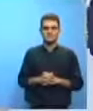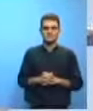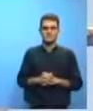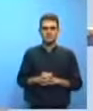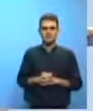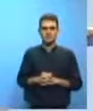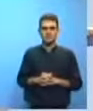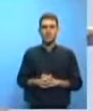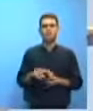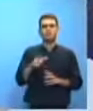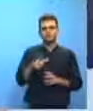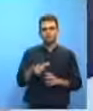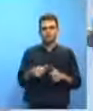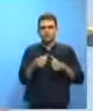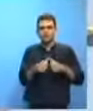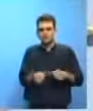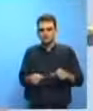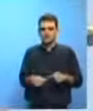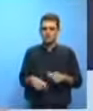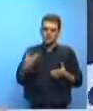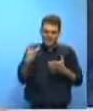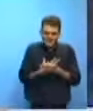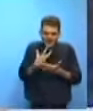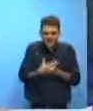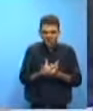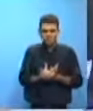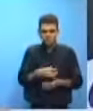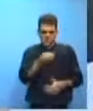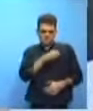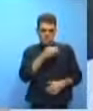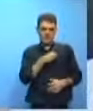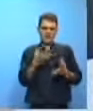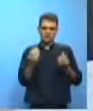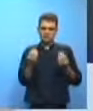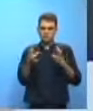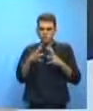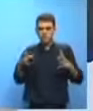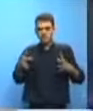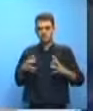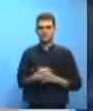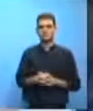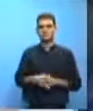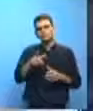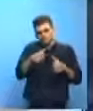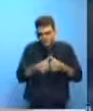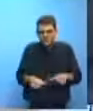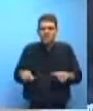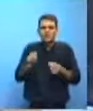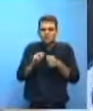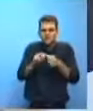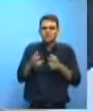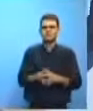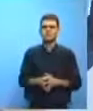dentro da sua casa vocês estão cometendo o maior pecado da face da terra. Por que isso, mano? Vocês estão cometendo. Mas